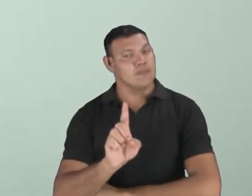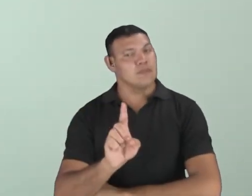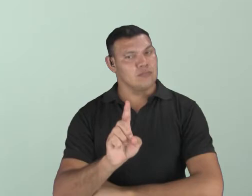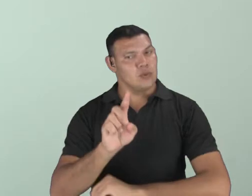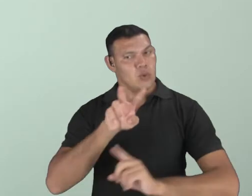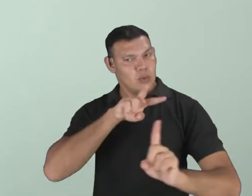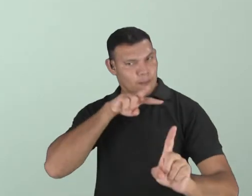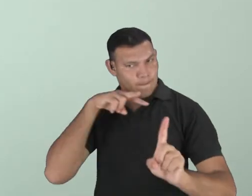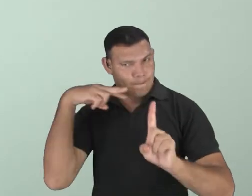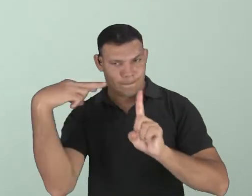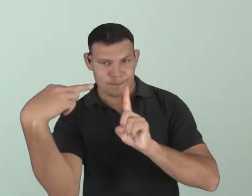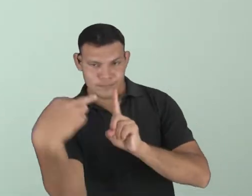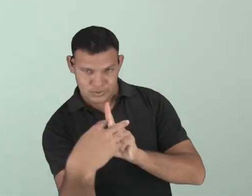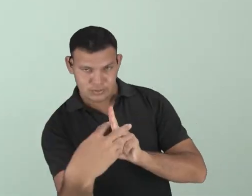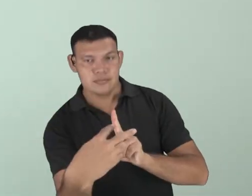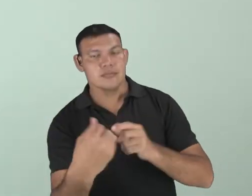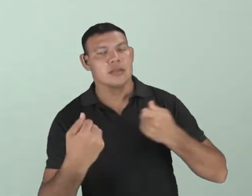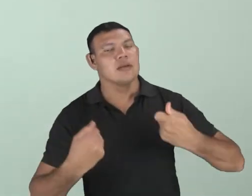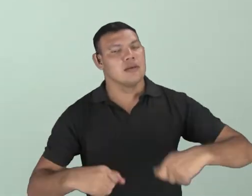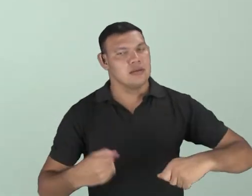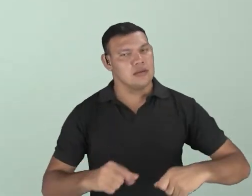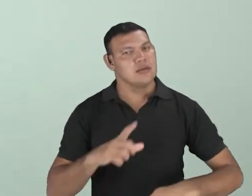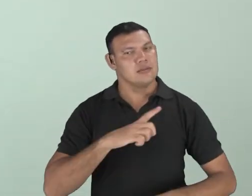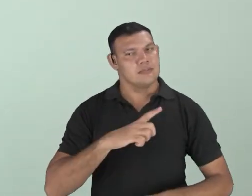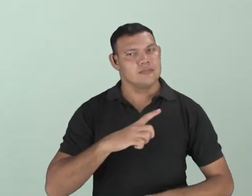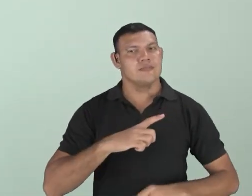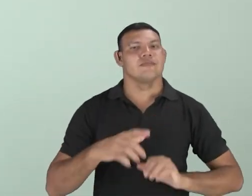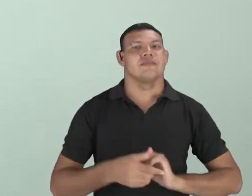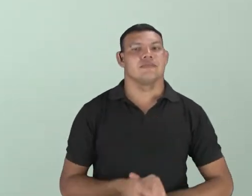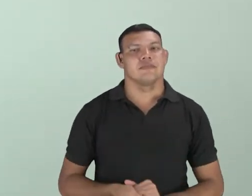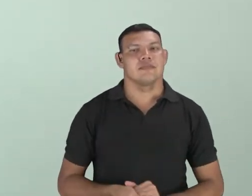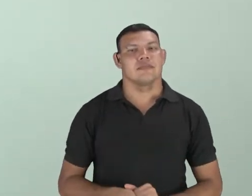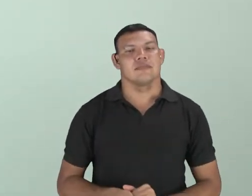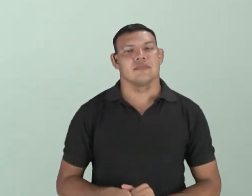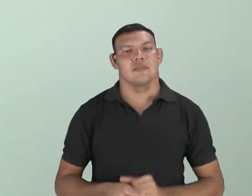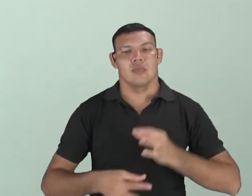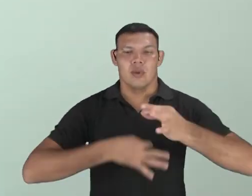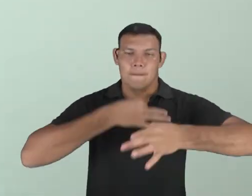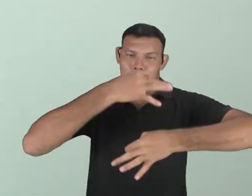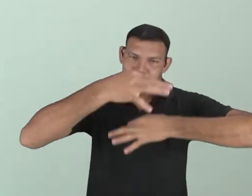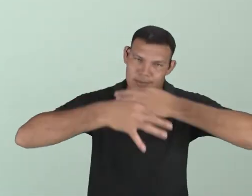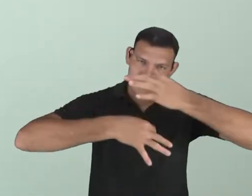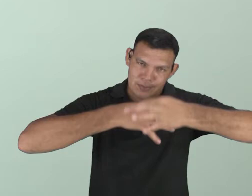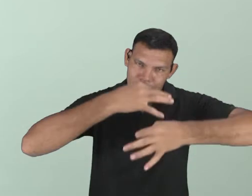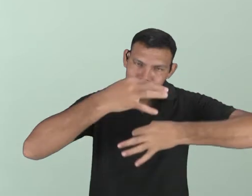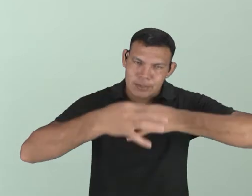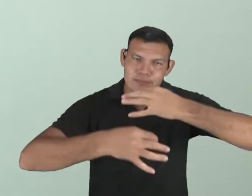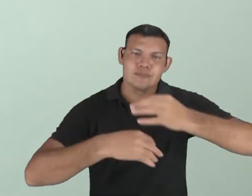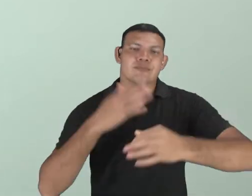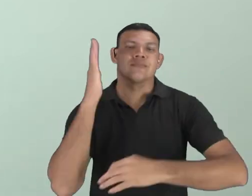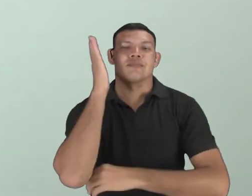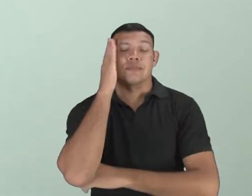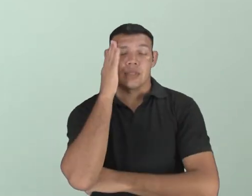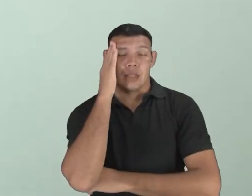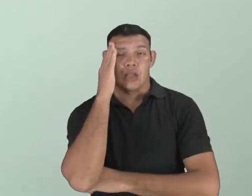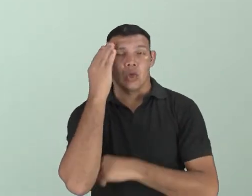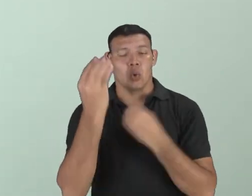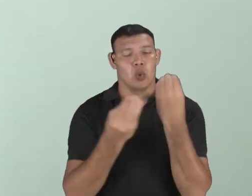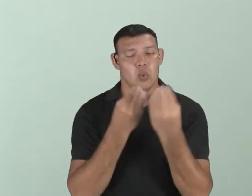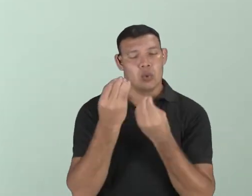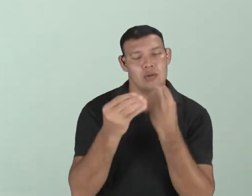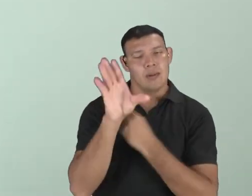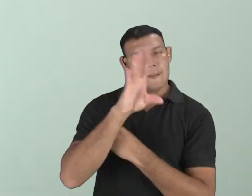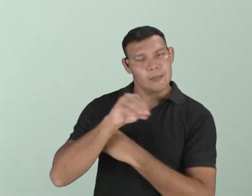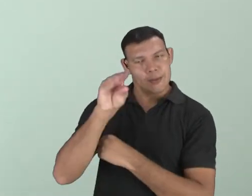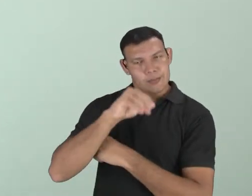de defender o seu ponto de vista. É o seu ponto de vista que está em jogo ali. Você tem que criticar, você tem que saber o que você está